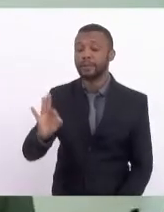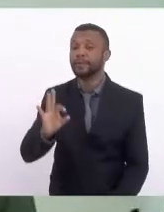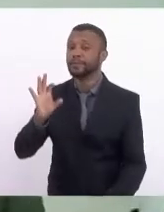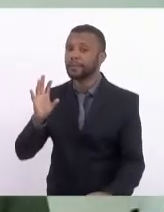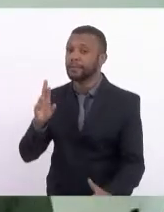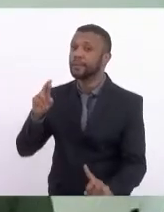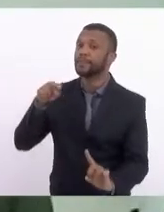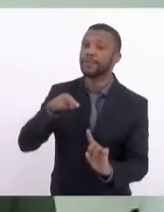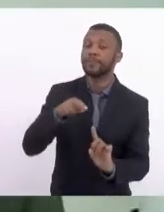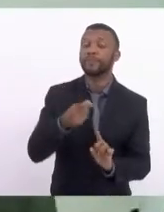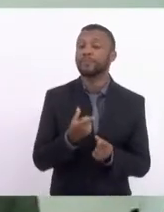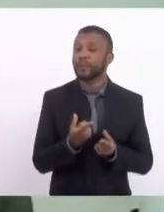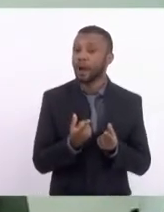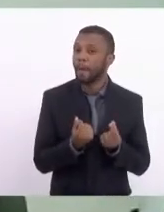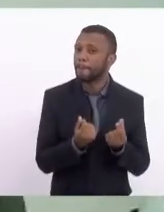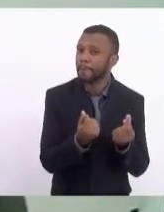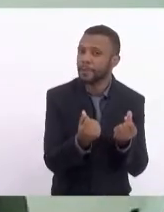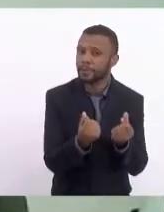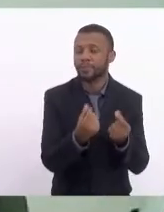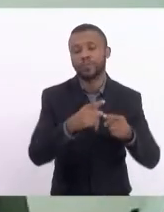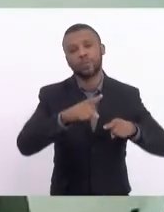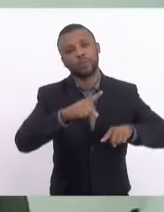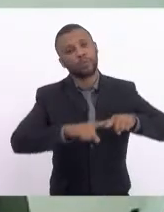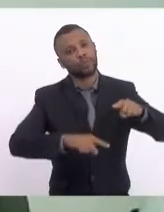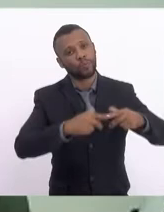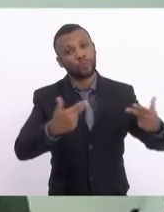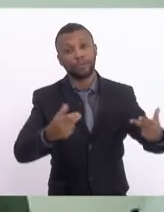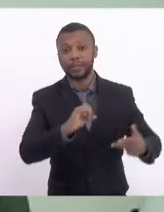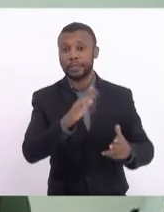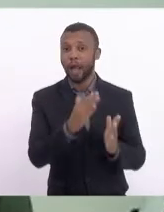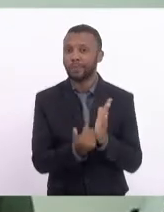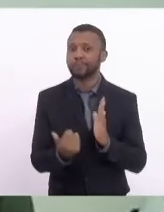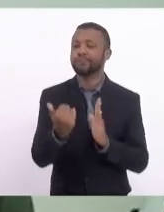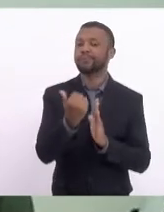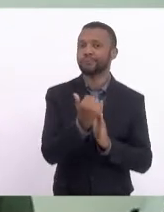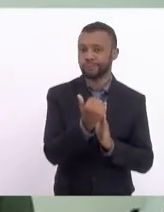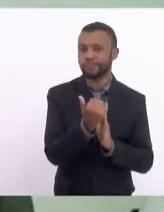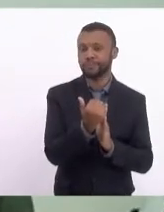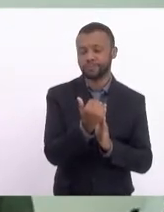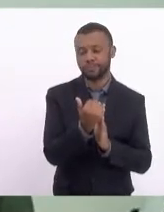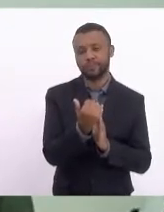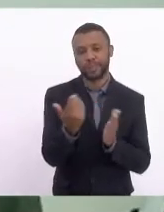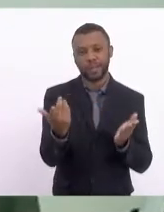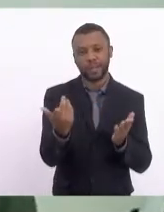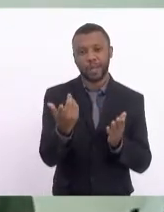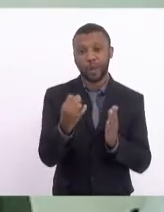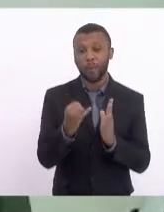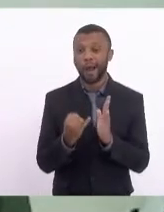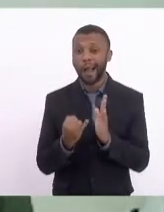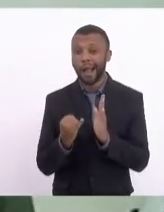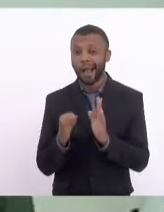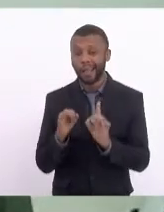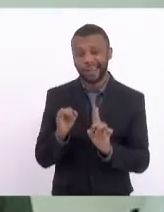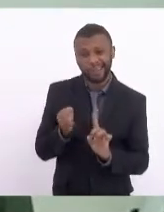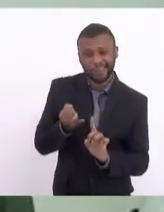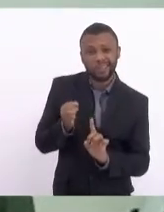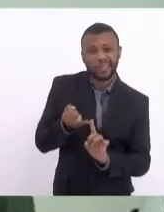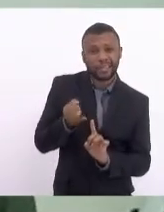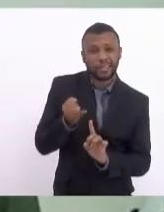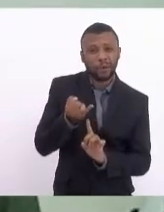produtos. E se os produtos sobem de preços, com a inflação até 2 dígitos,